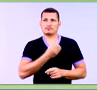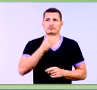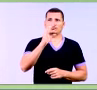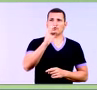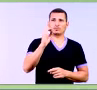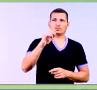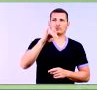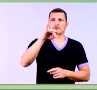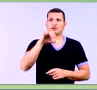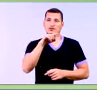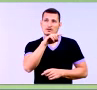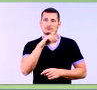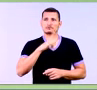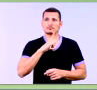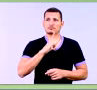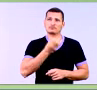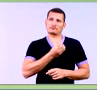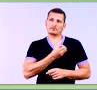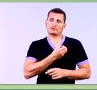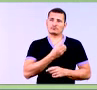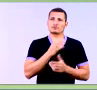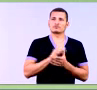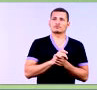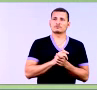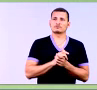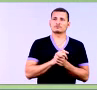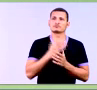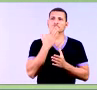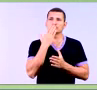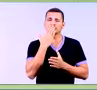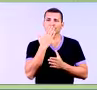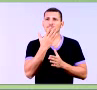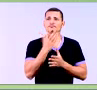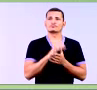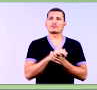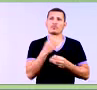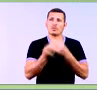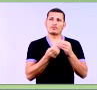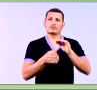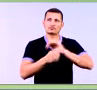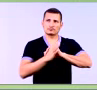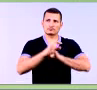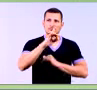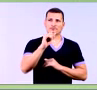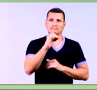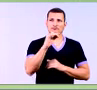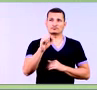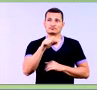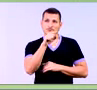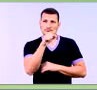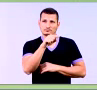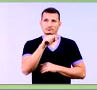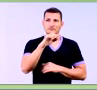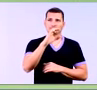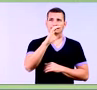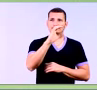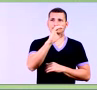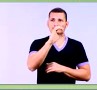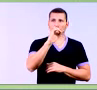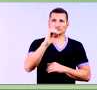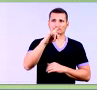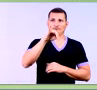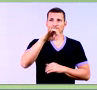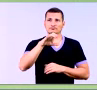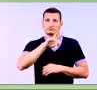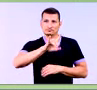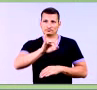o valor, o tipo do valor baseado na entrada de dados. Então, ele vai assumir que esse cookie vai armazenar um número, que